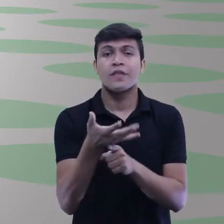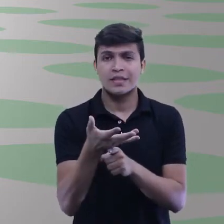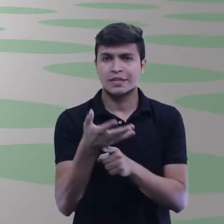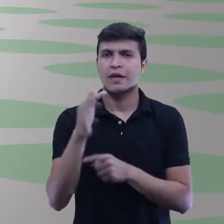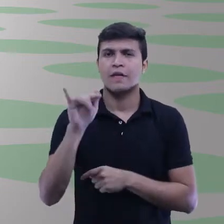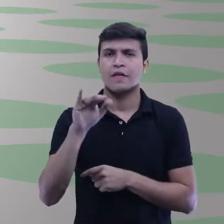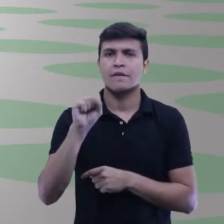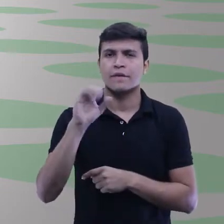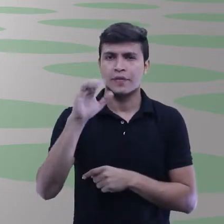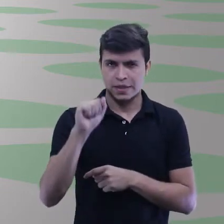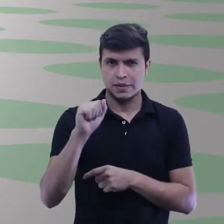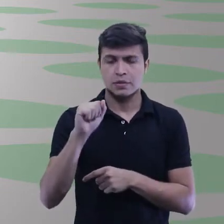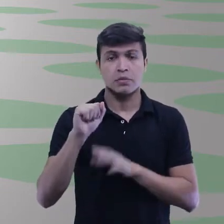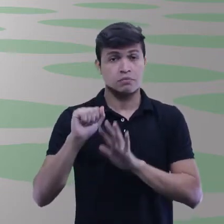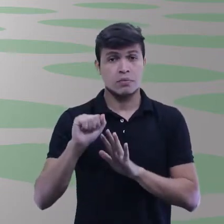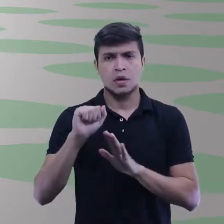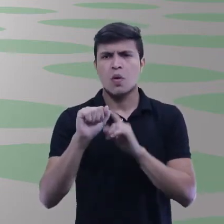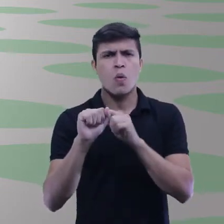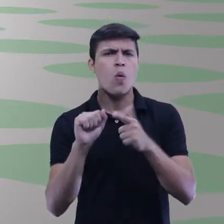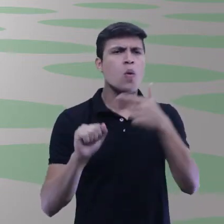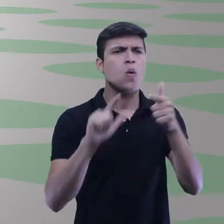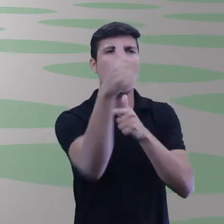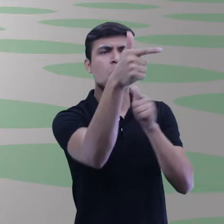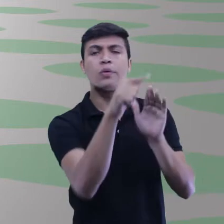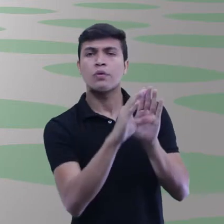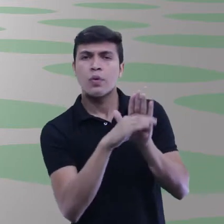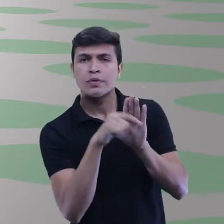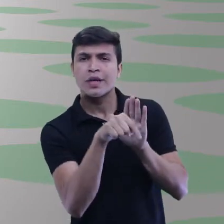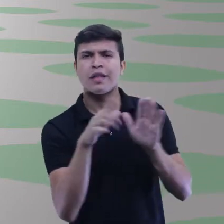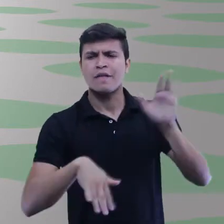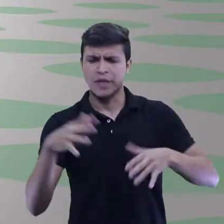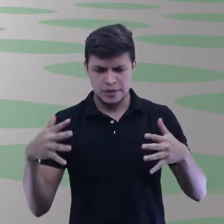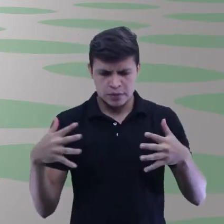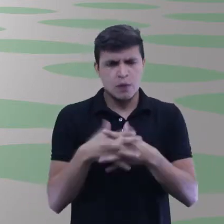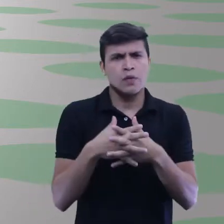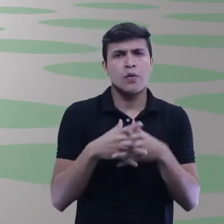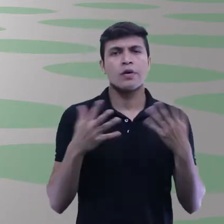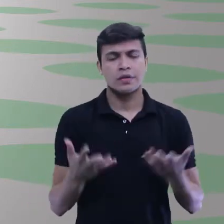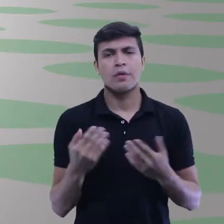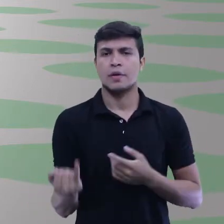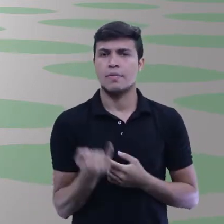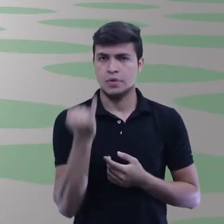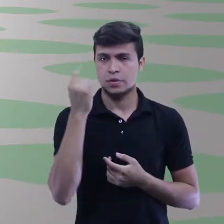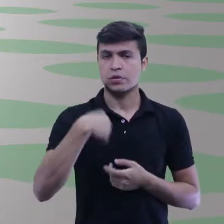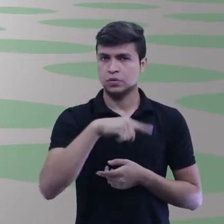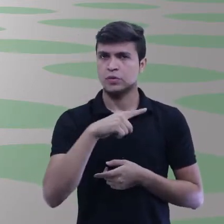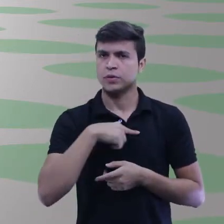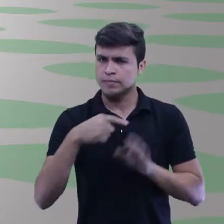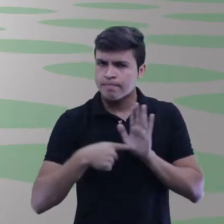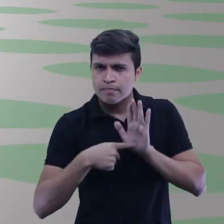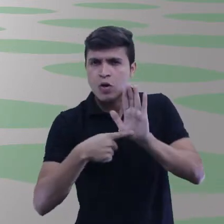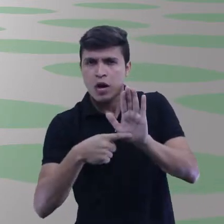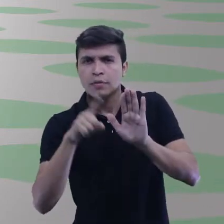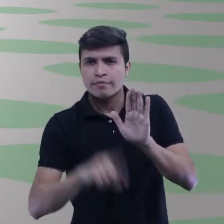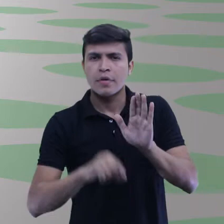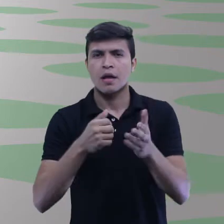casos, as abordagens e concepções em torno desses conceitos se confundem. Dessa forma, nada melhor que trazermos aspectos históricos e